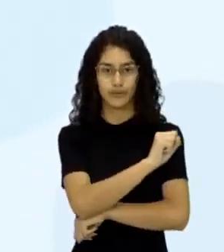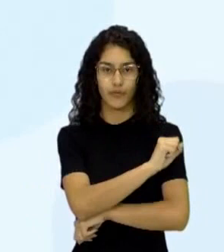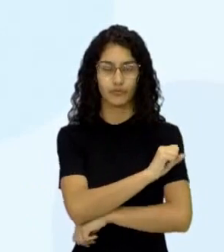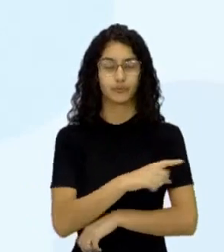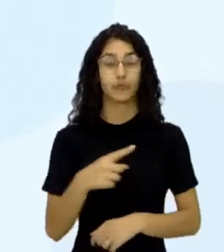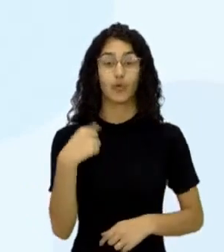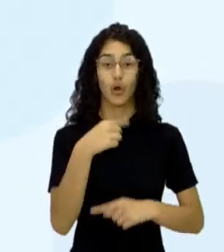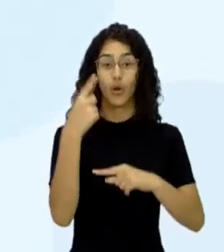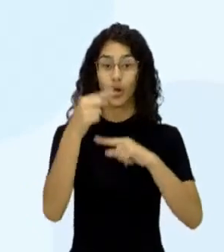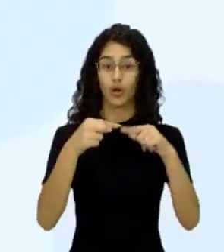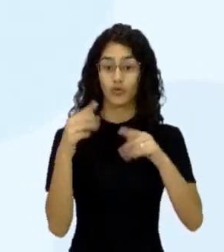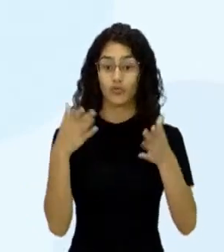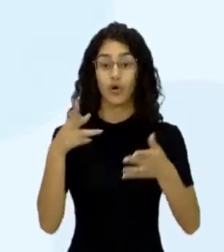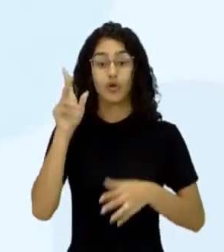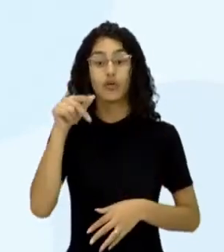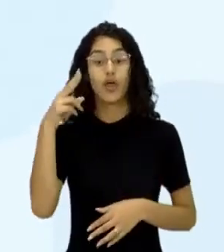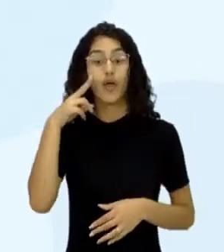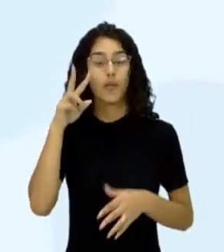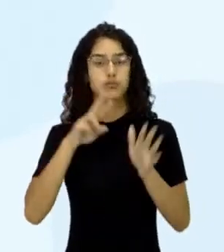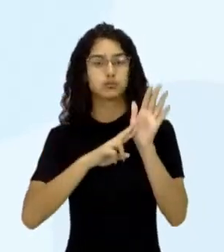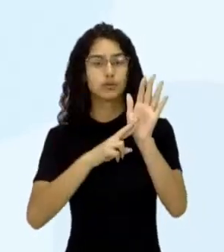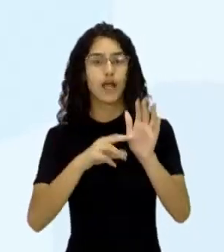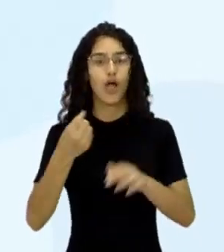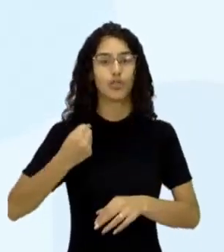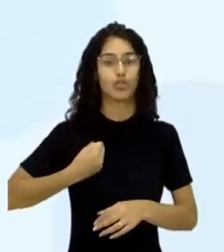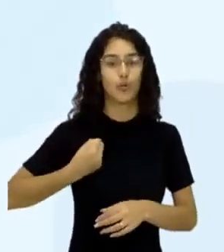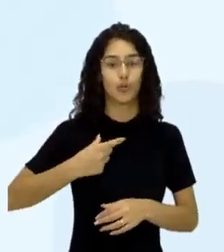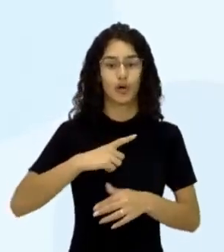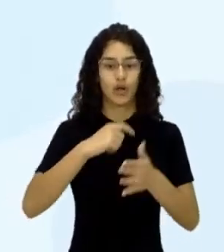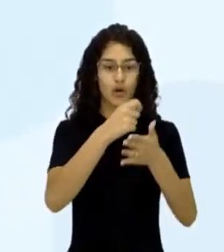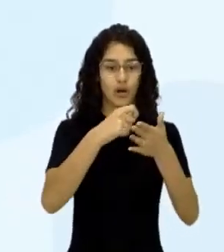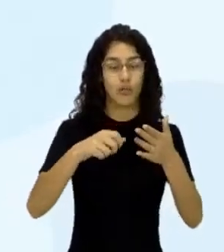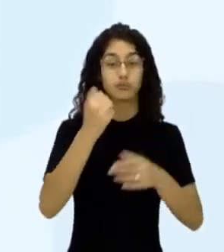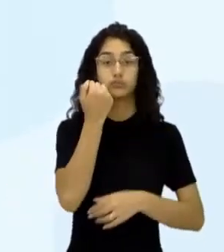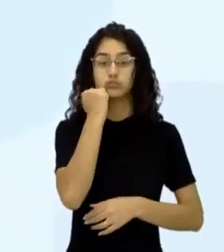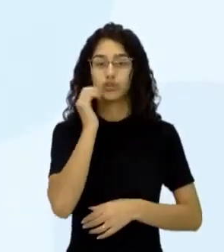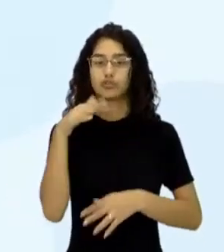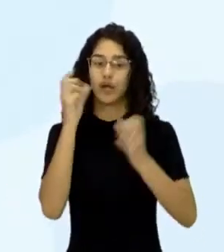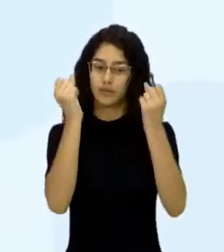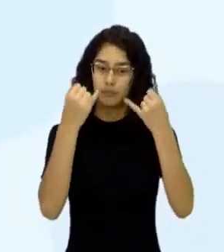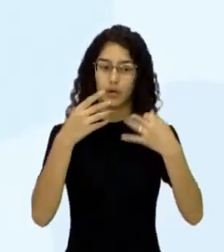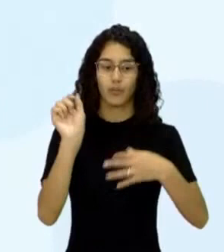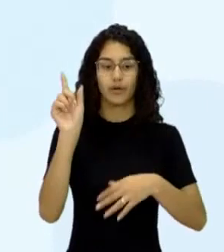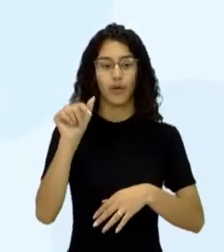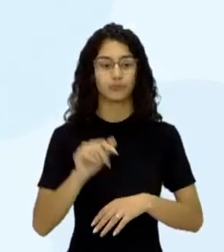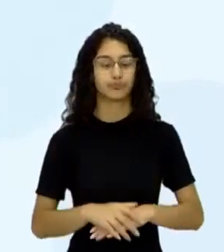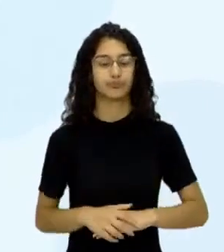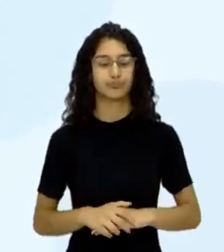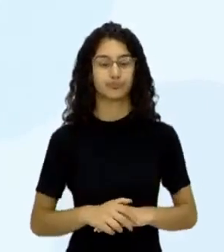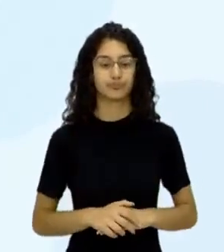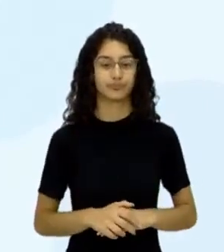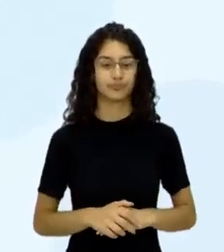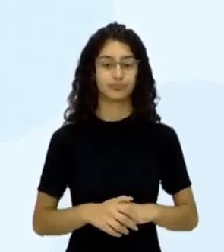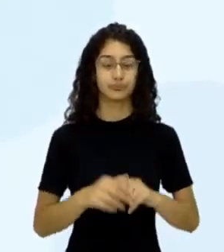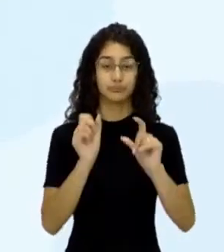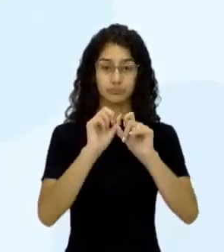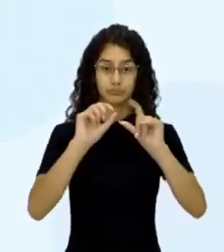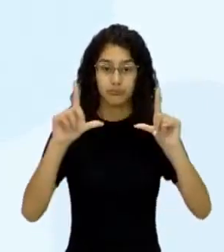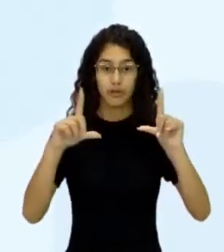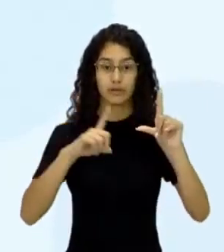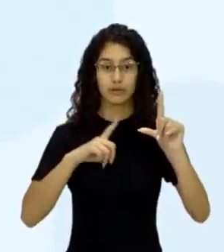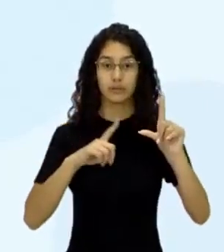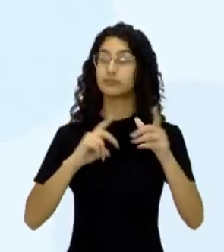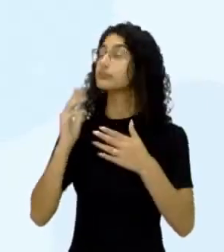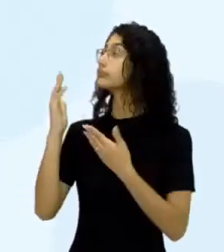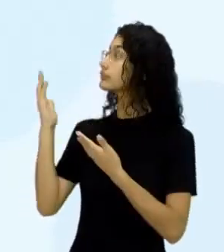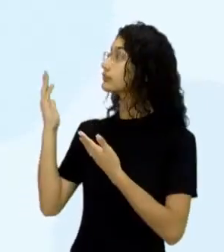nosso objetivo hoje é representar números em notação científica e eu já vou explicar o que é isso. Aí na telinha tem essa imagem